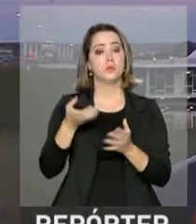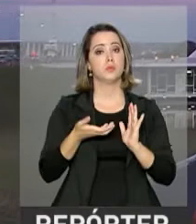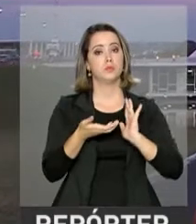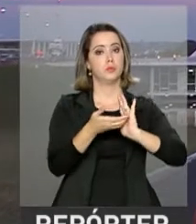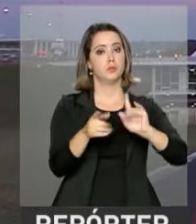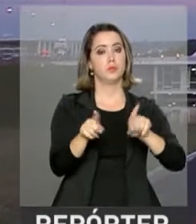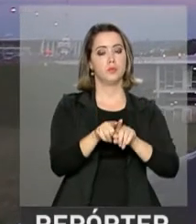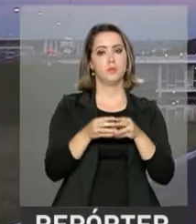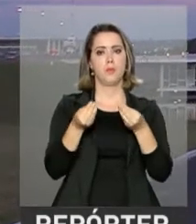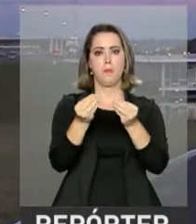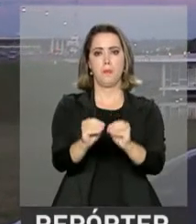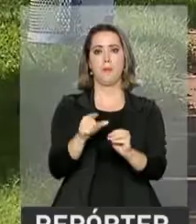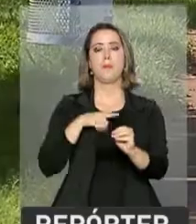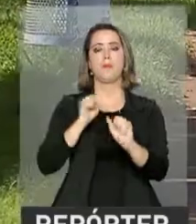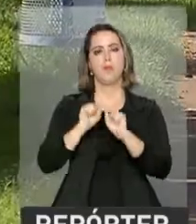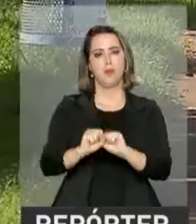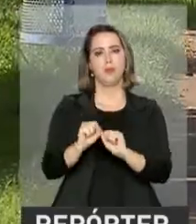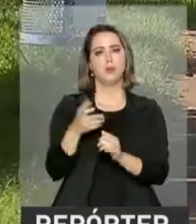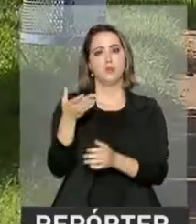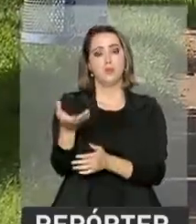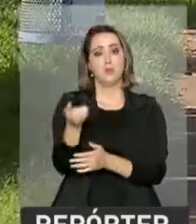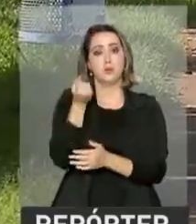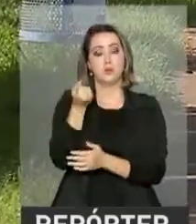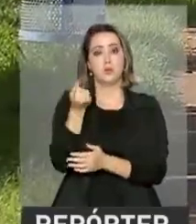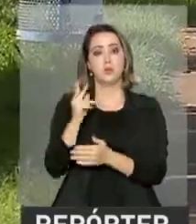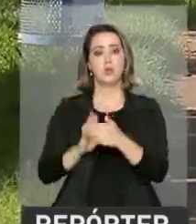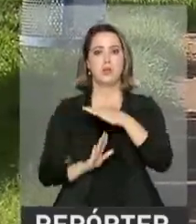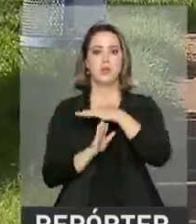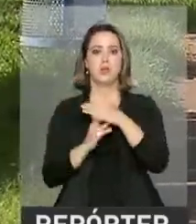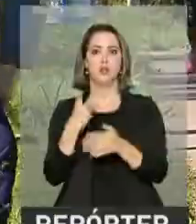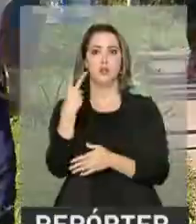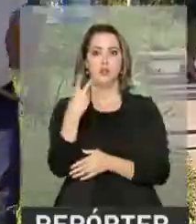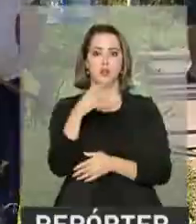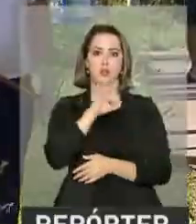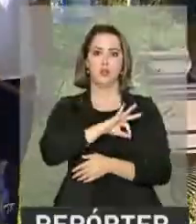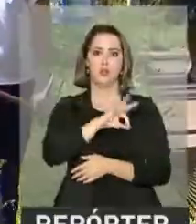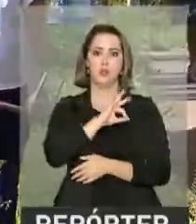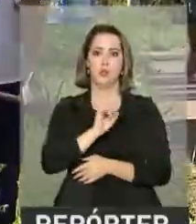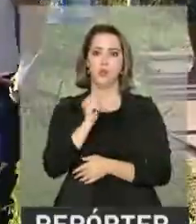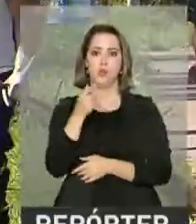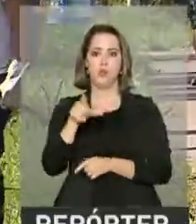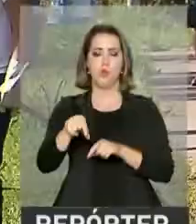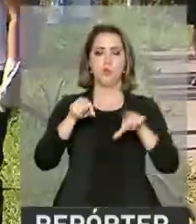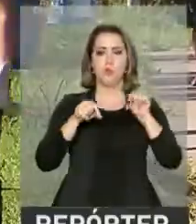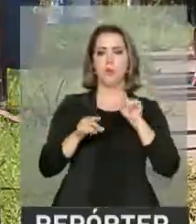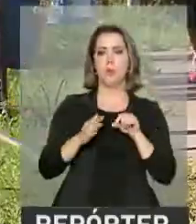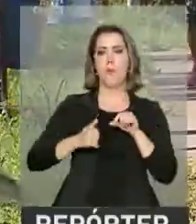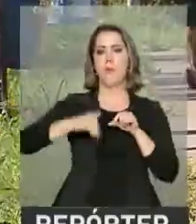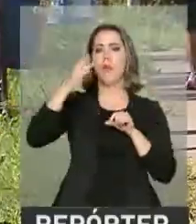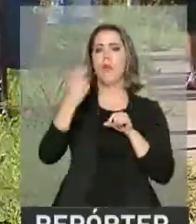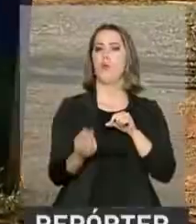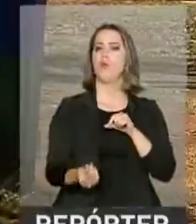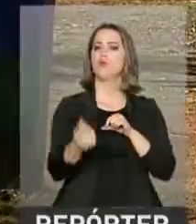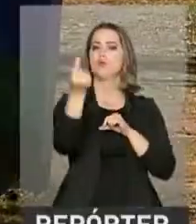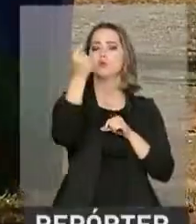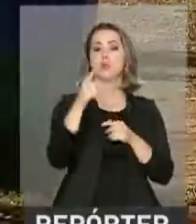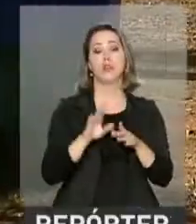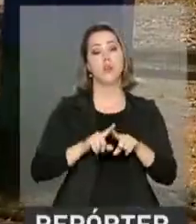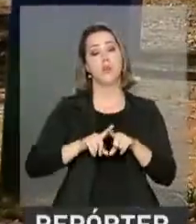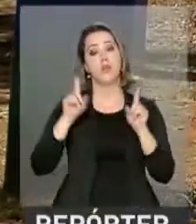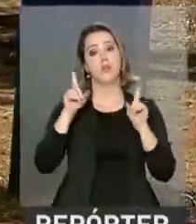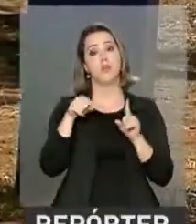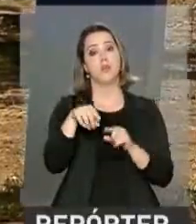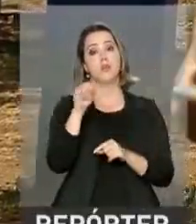garante o acúmulo de pensões até o limite de dois salários mínimos a opção pelo benefício de maior valor já o